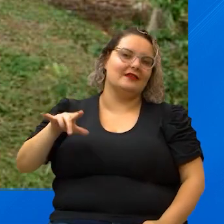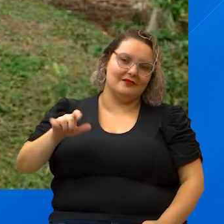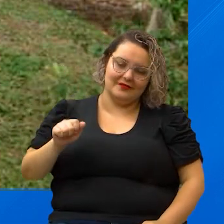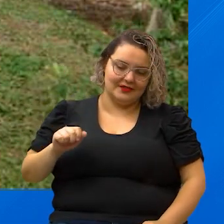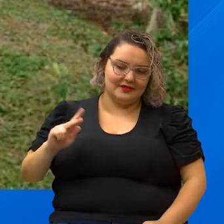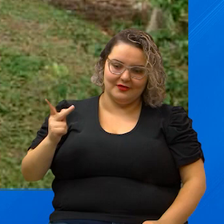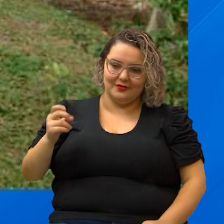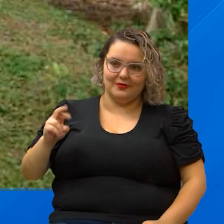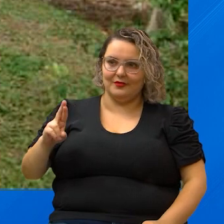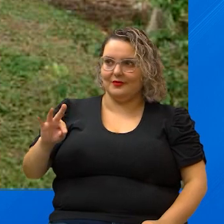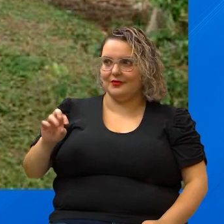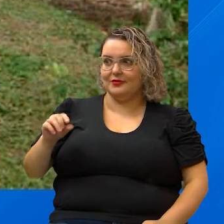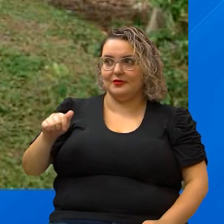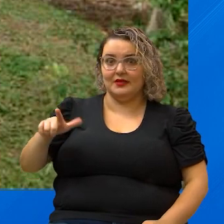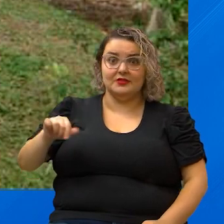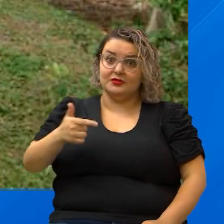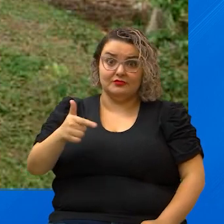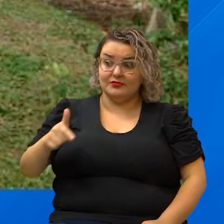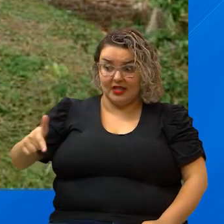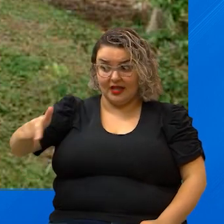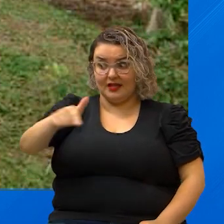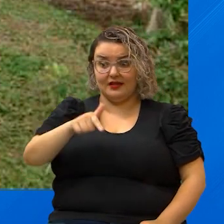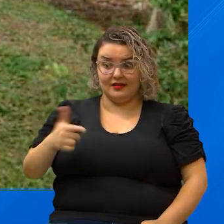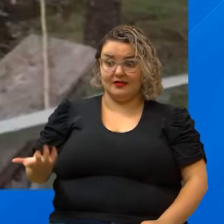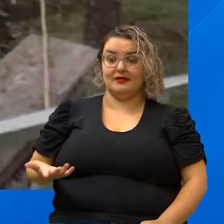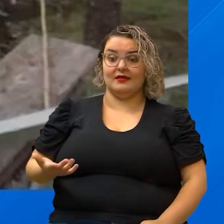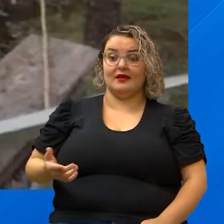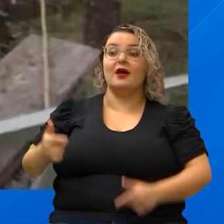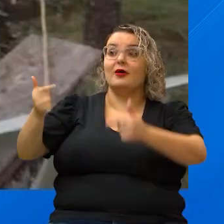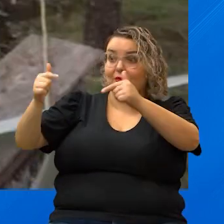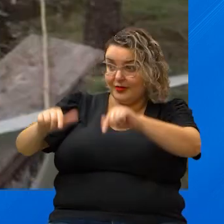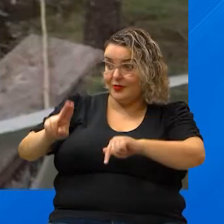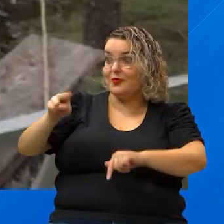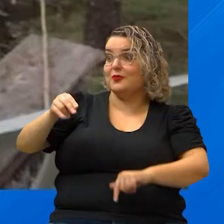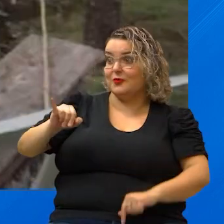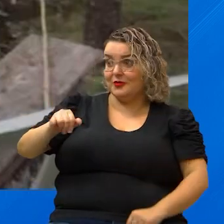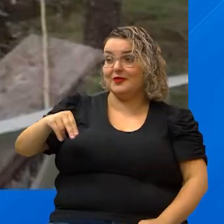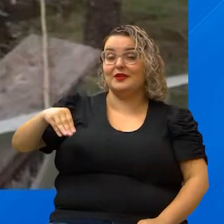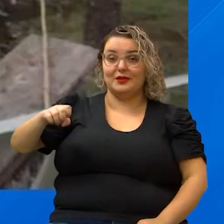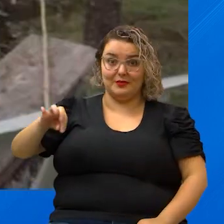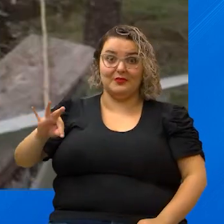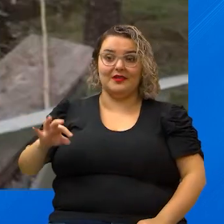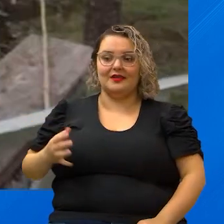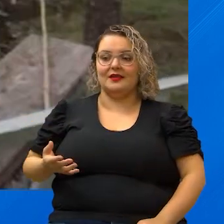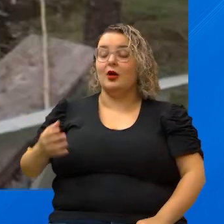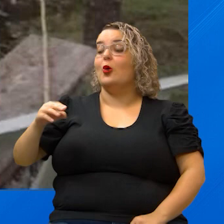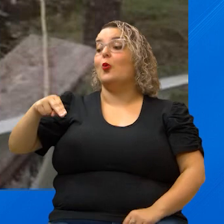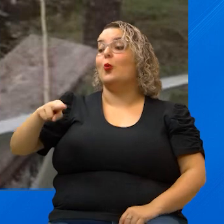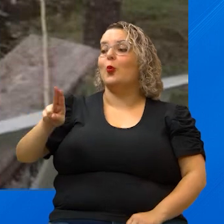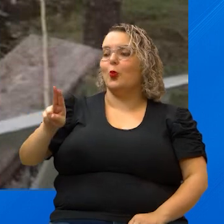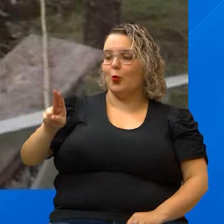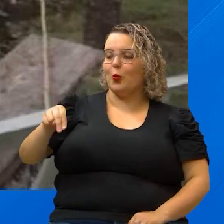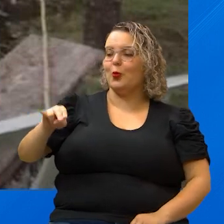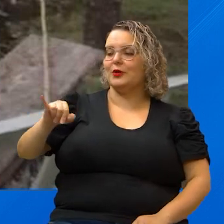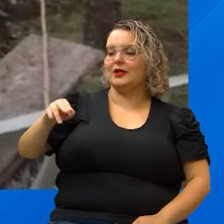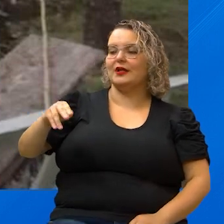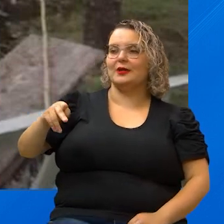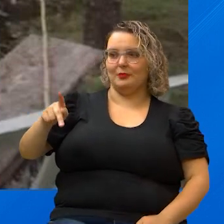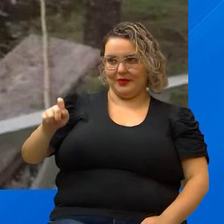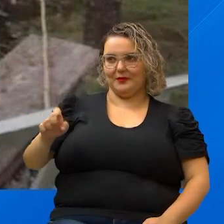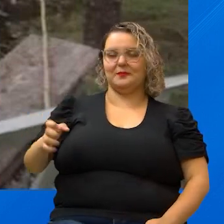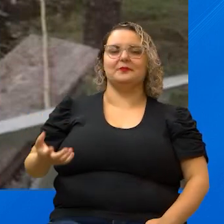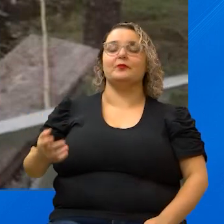Então não é. Hoje nem existe mais as lagoas. Hoje é onde está o NIP. Ali na entrada ali da Vila Hortolândia, ali é a Vila Hortolândia, aquele bairro